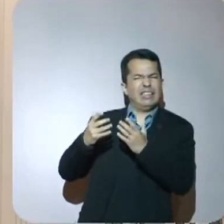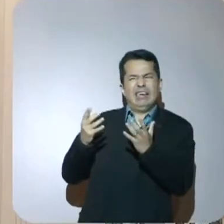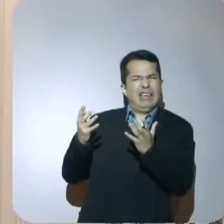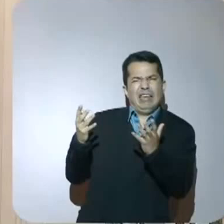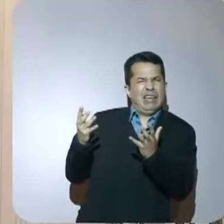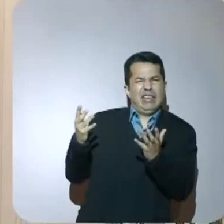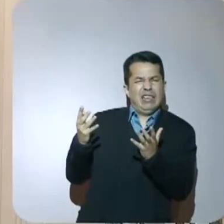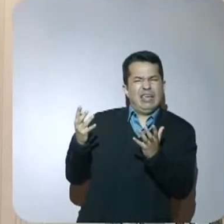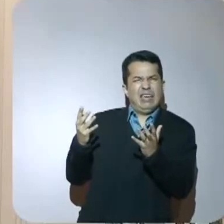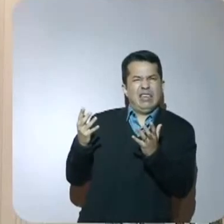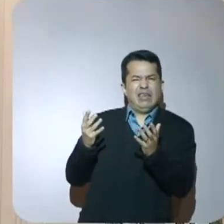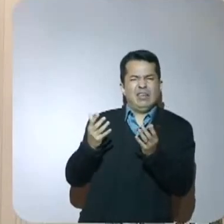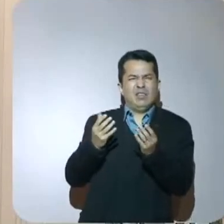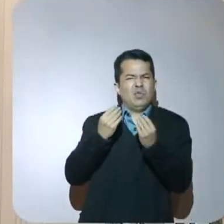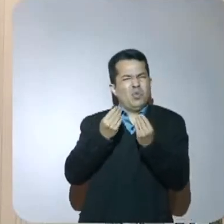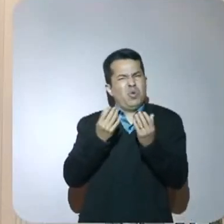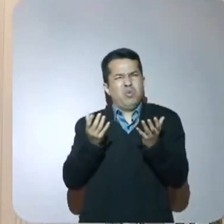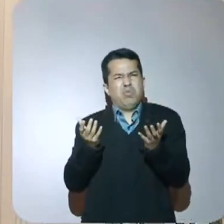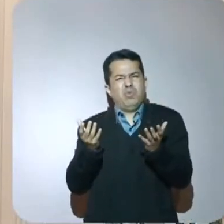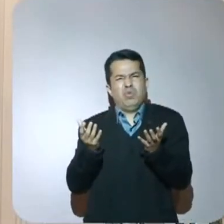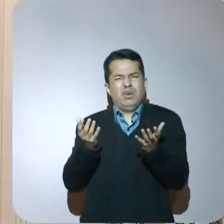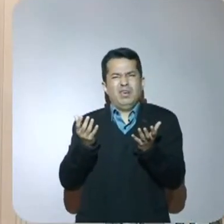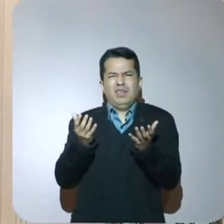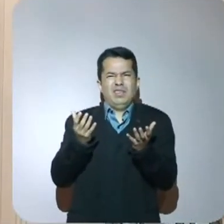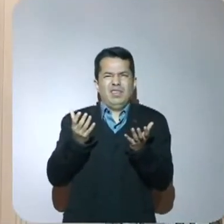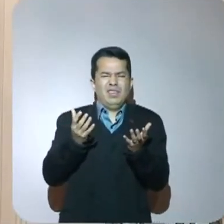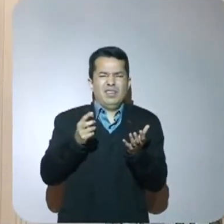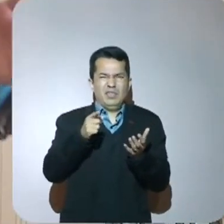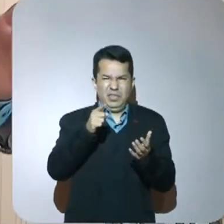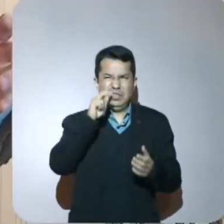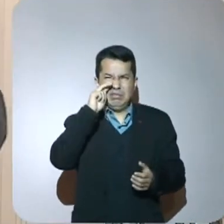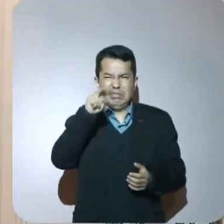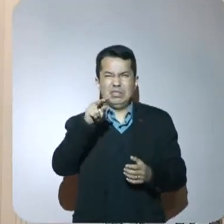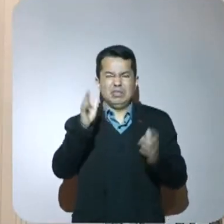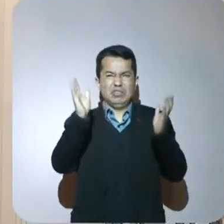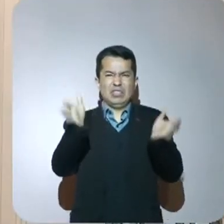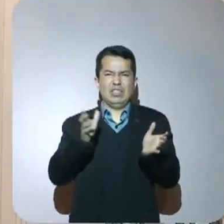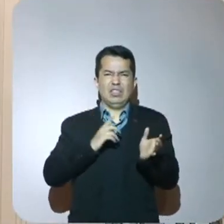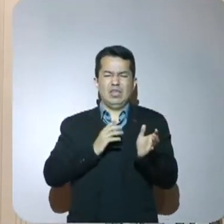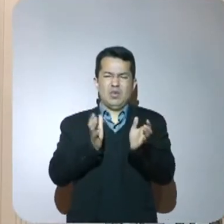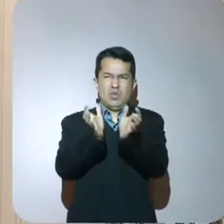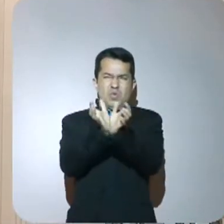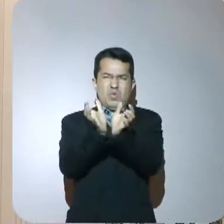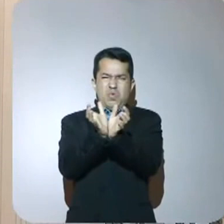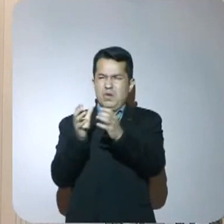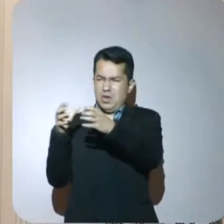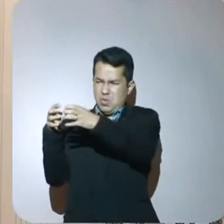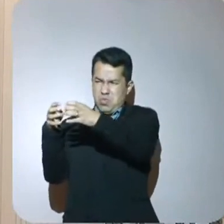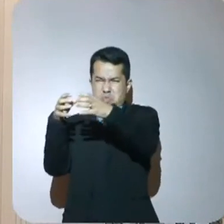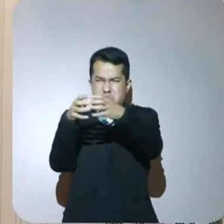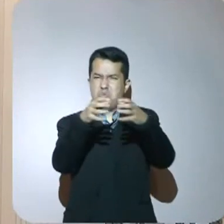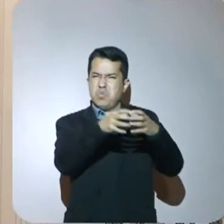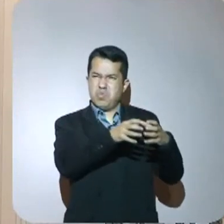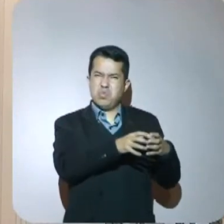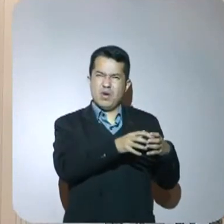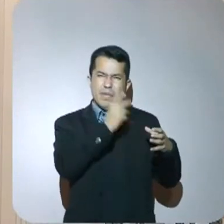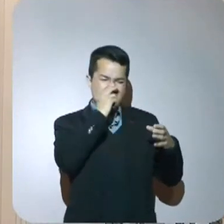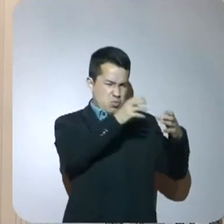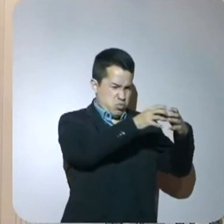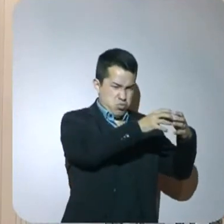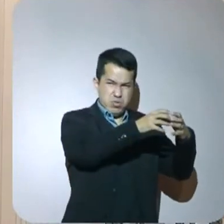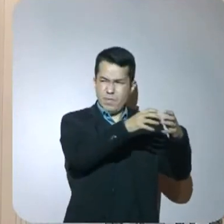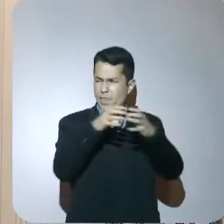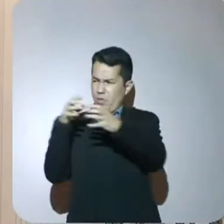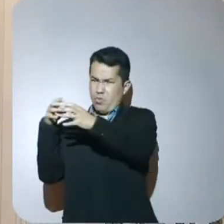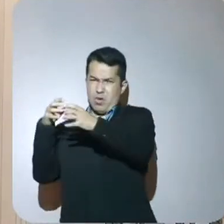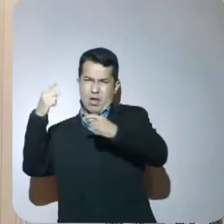Que coisa, né? Você já viu aí, não é? Às vezes dentro de uma comunidade, de uma igreja, algum está brigando